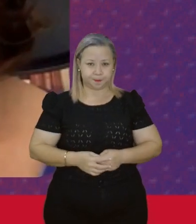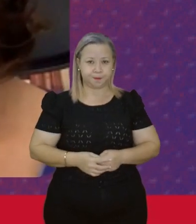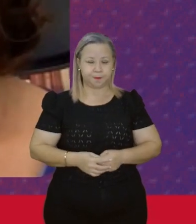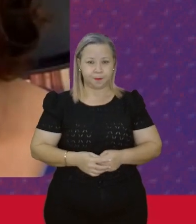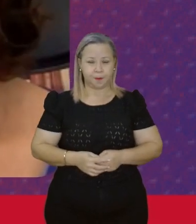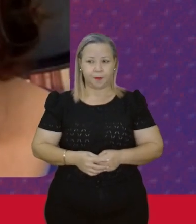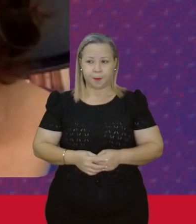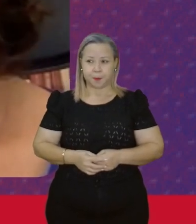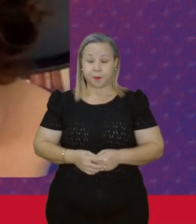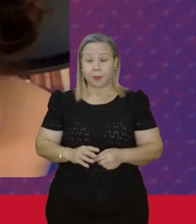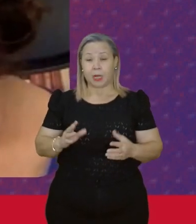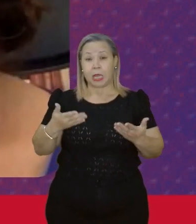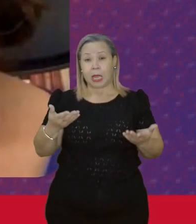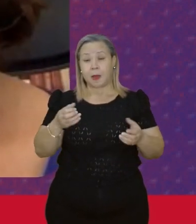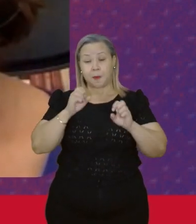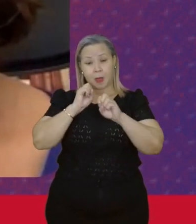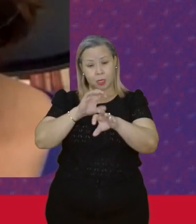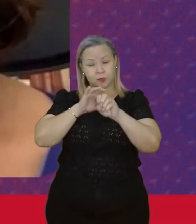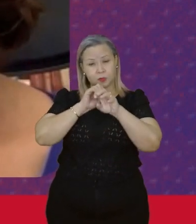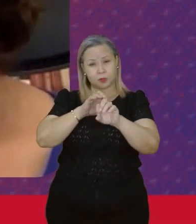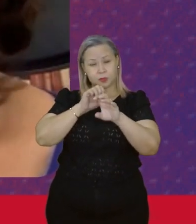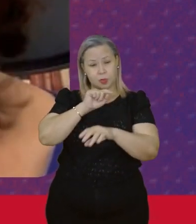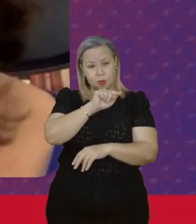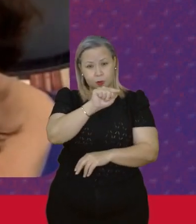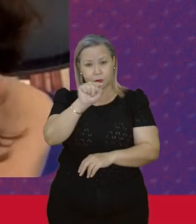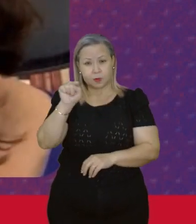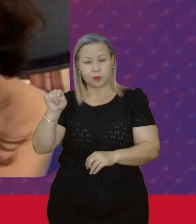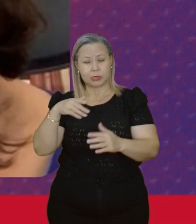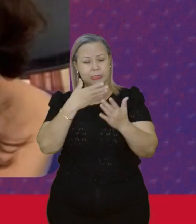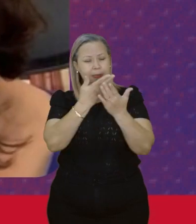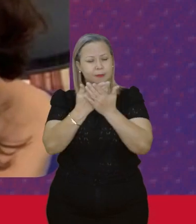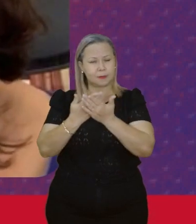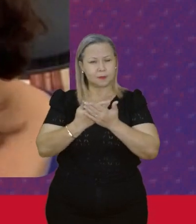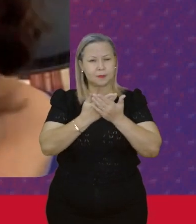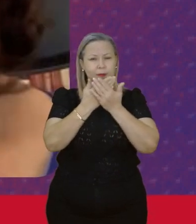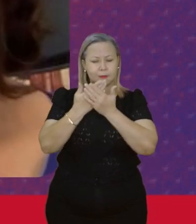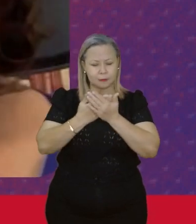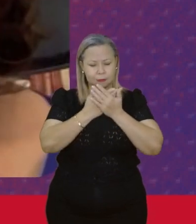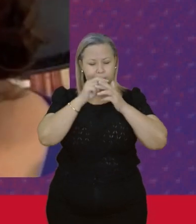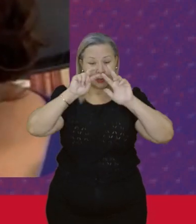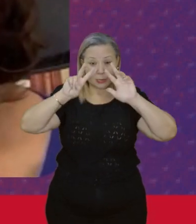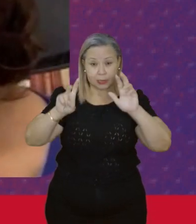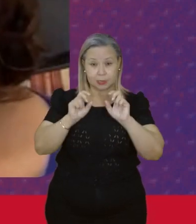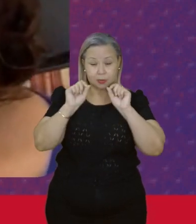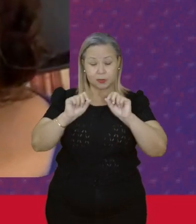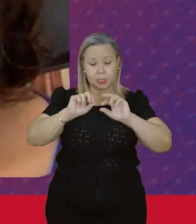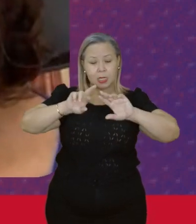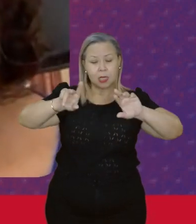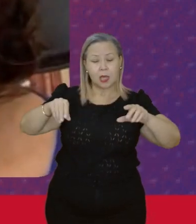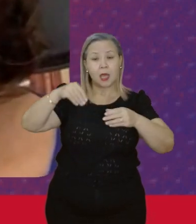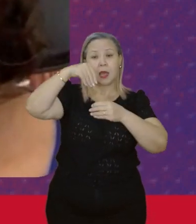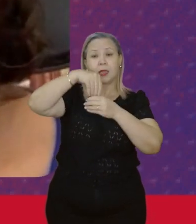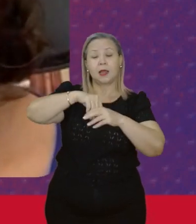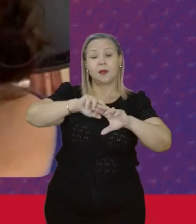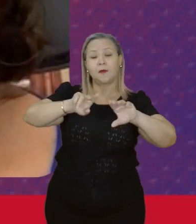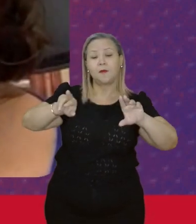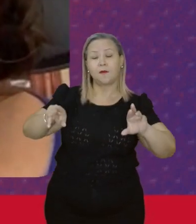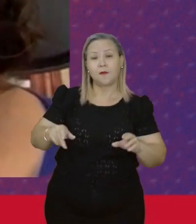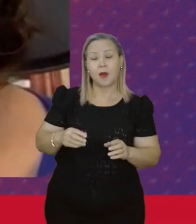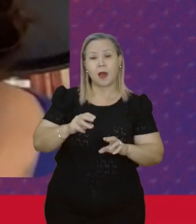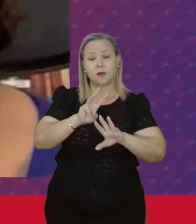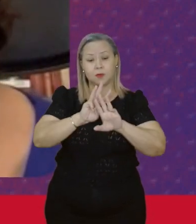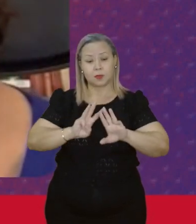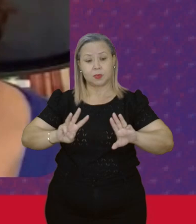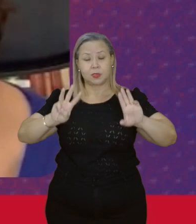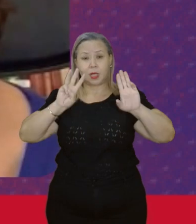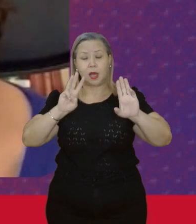Para dar essa aula para vocês e para estudar essa questão, eu tenho entrado em vários sites de grupos de extrema-direita